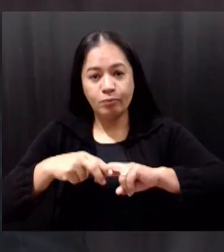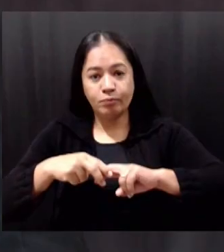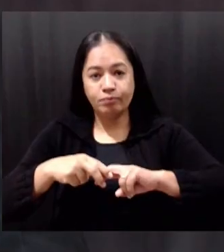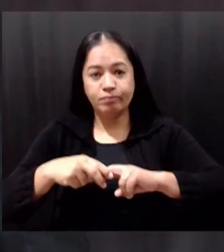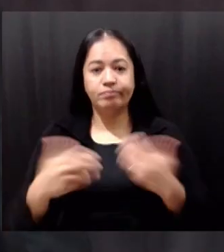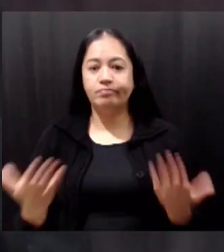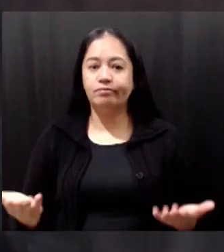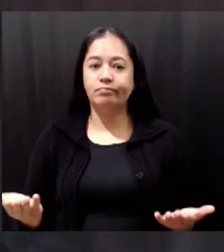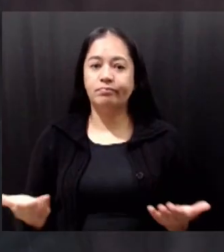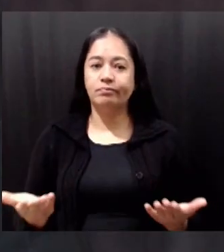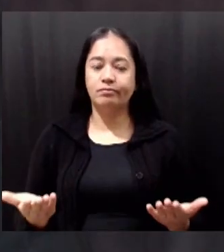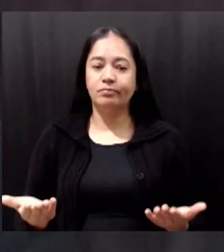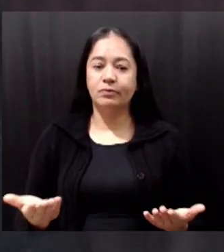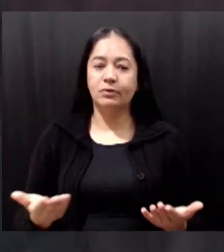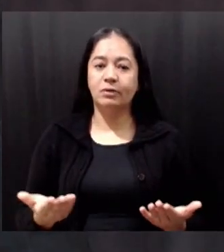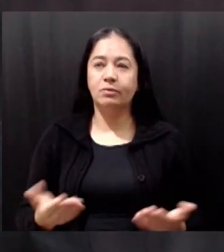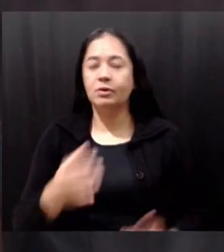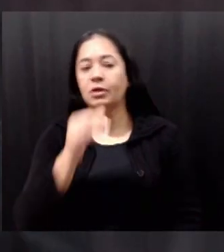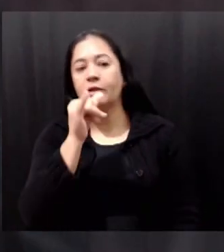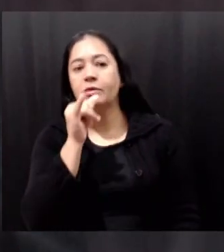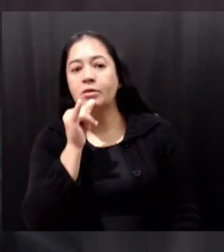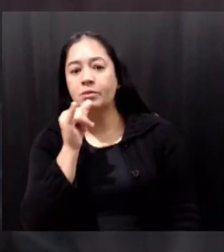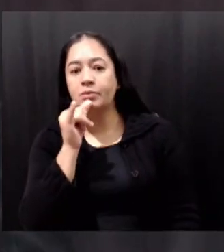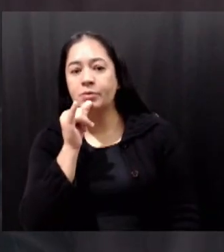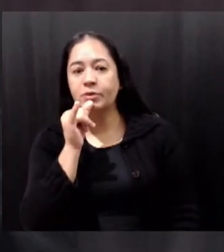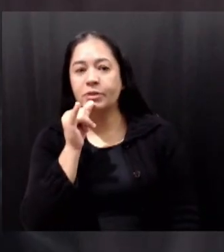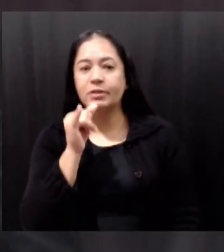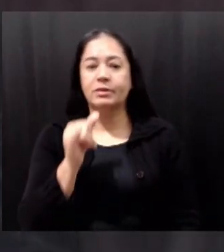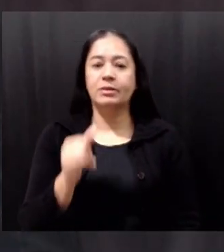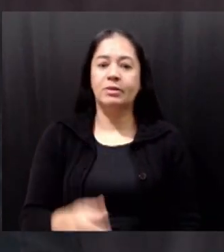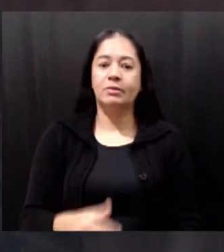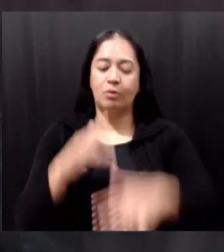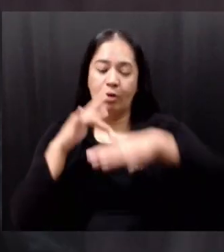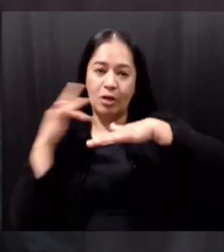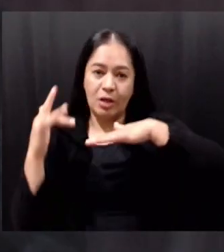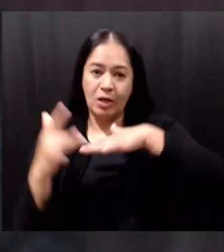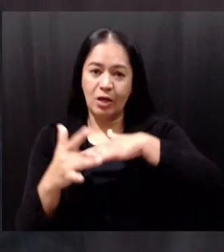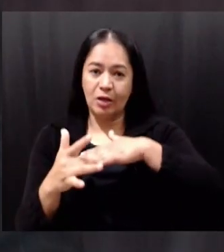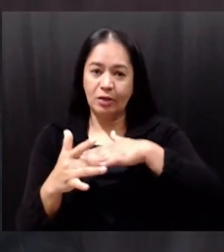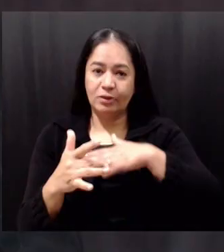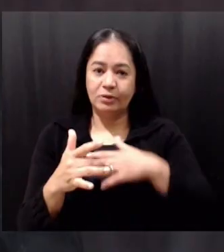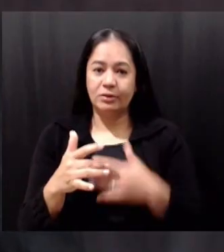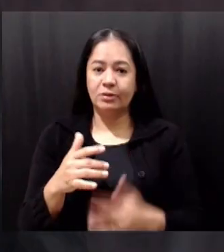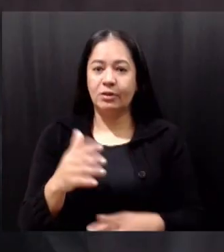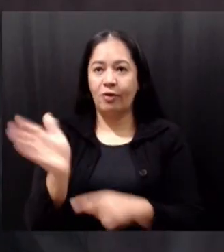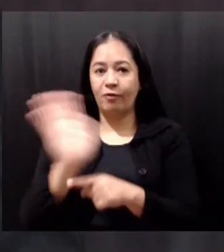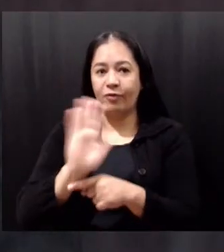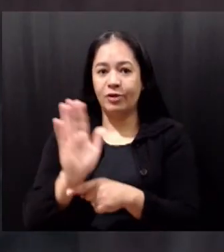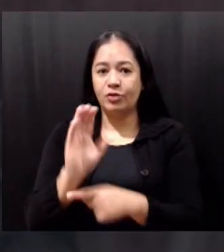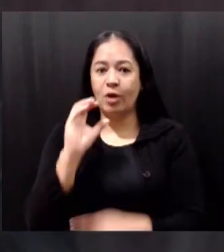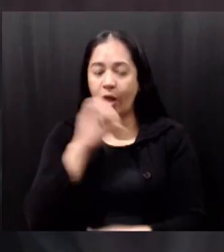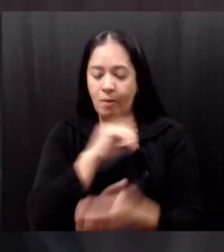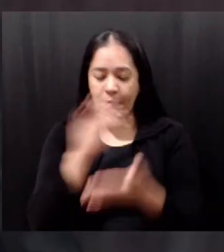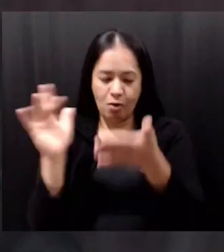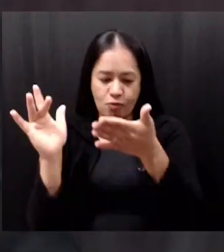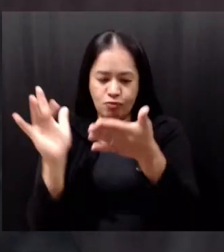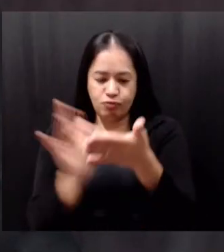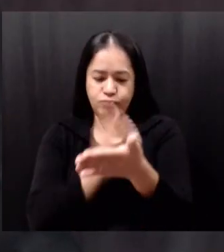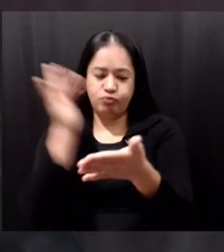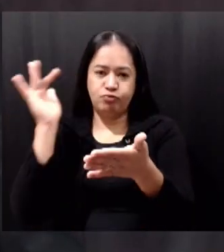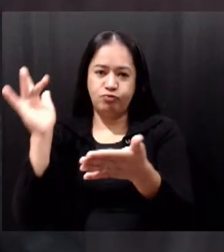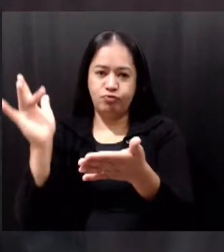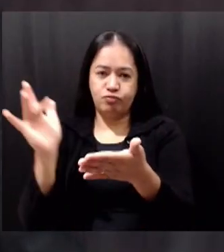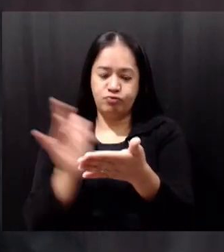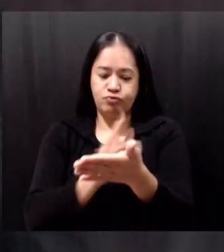exemplo, dessas redes sociais com vídeos curtos, né, com shorts, com reels,